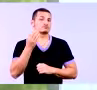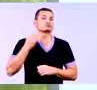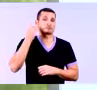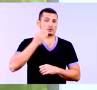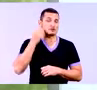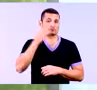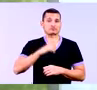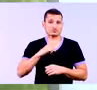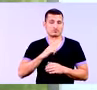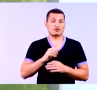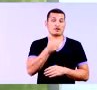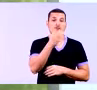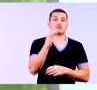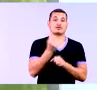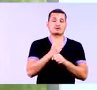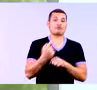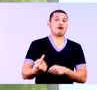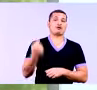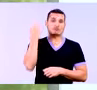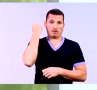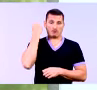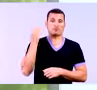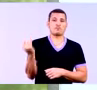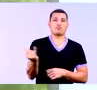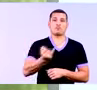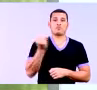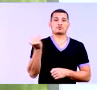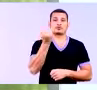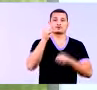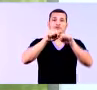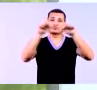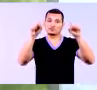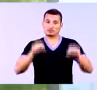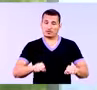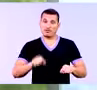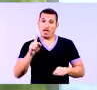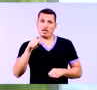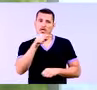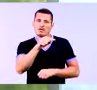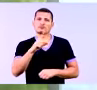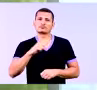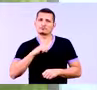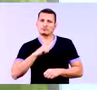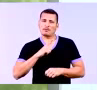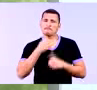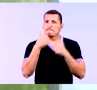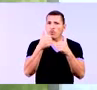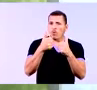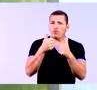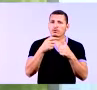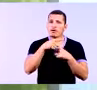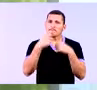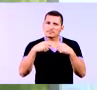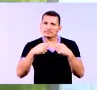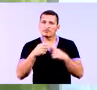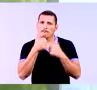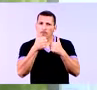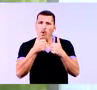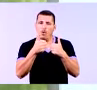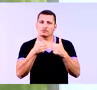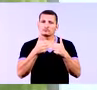assunto, há 10 anos atrás, o importante em um sistema era que ele funcionasse. Ele tinha que ser